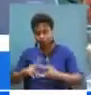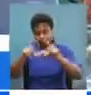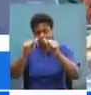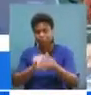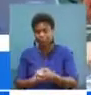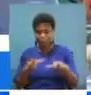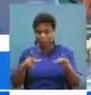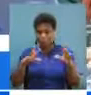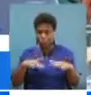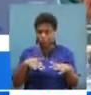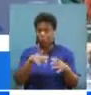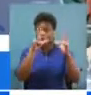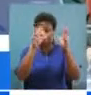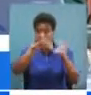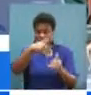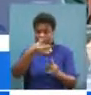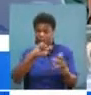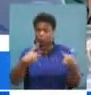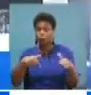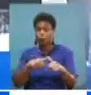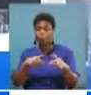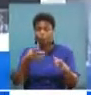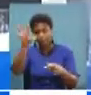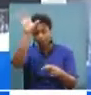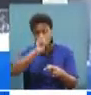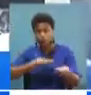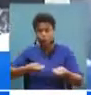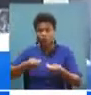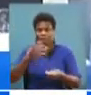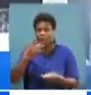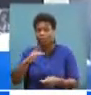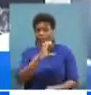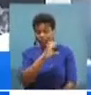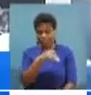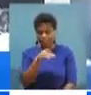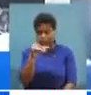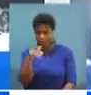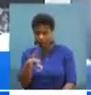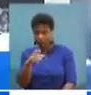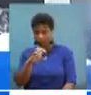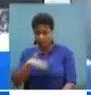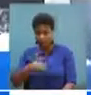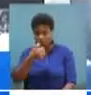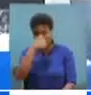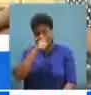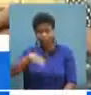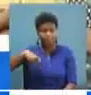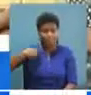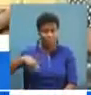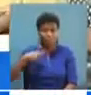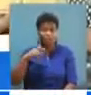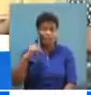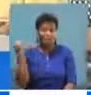A mobilidade é o tema central da reunião dos ministros dos negócios estrangeiros da CPLP. Cabo Verde, que ocupa a presidência